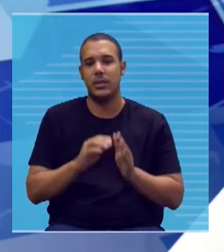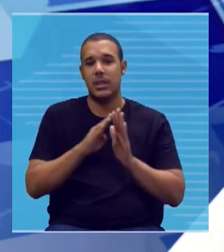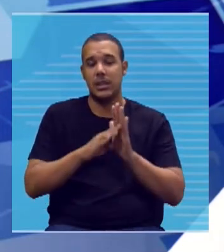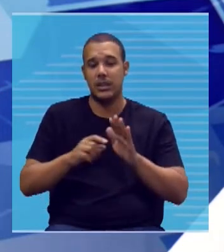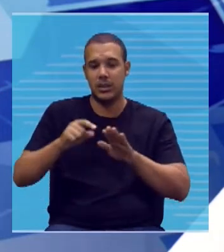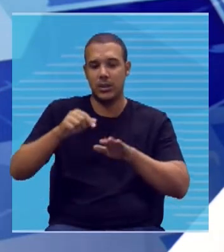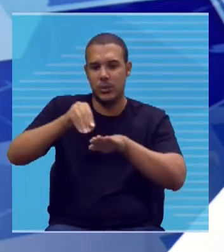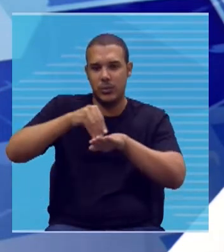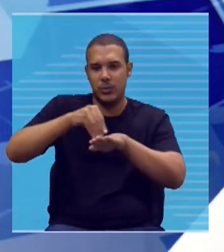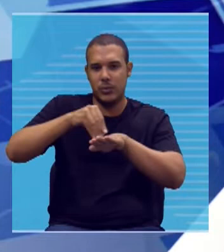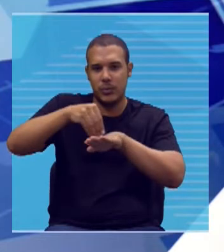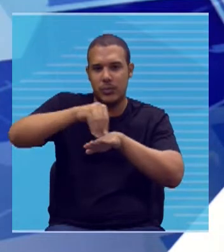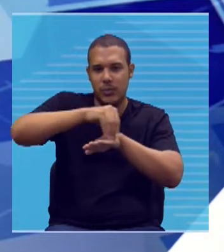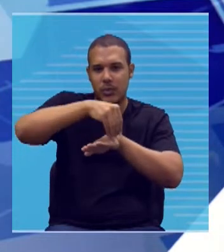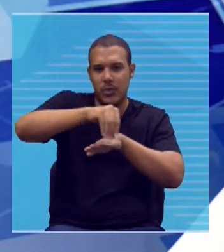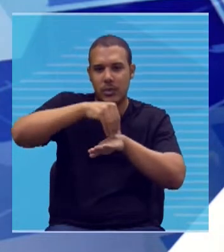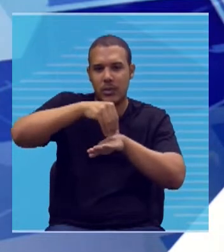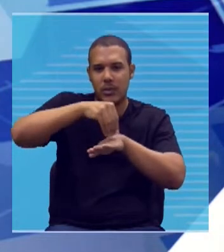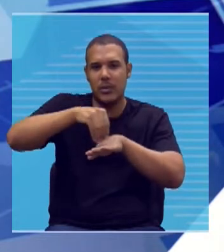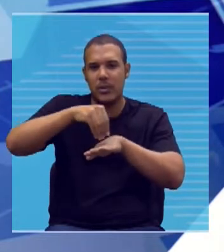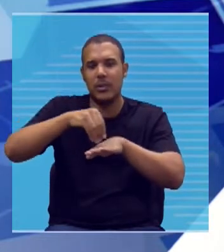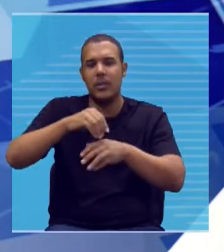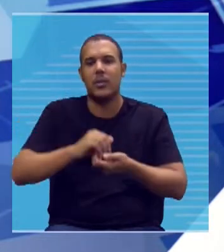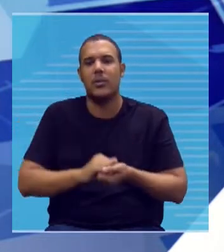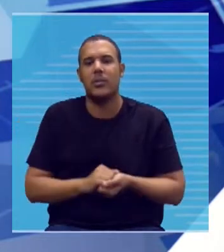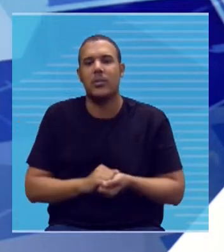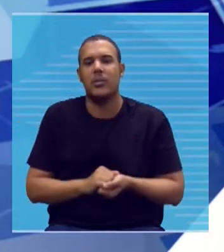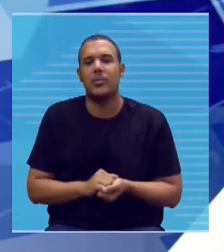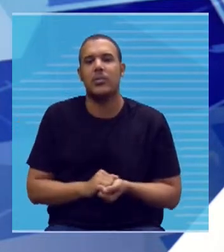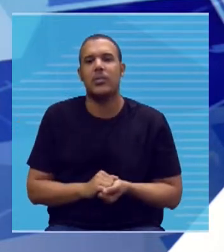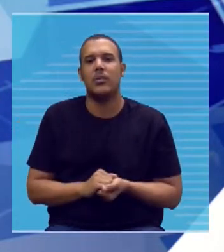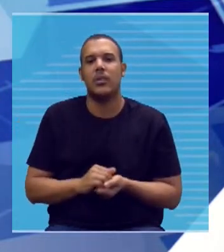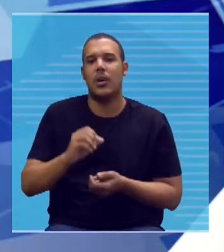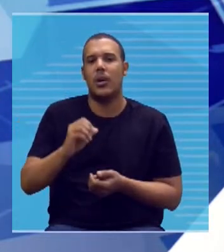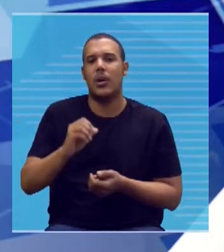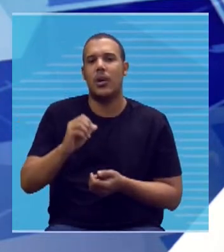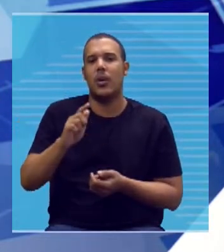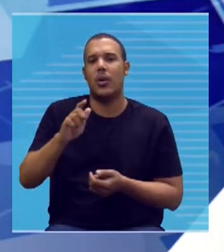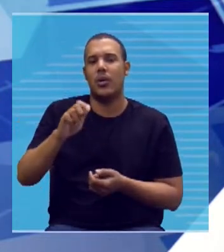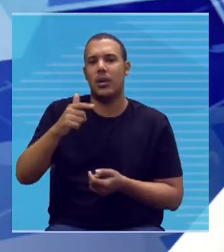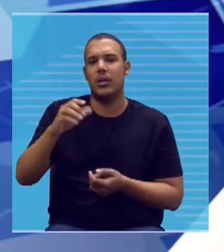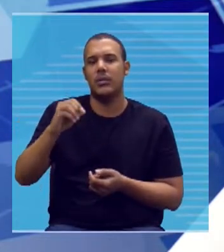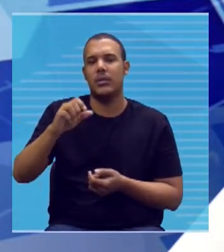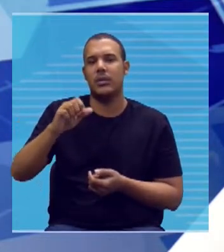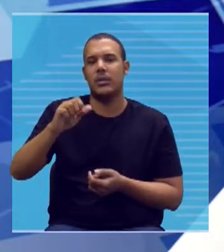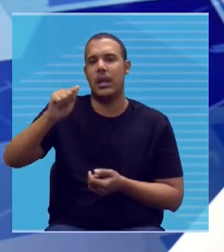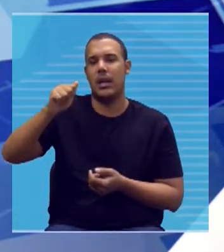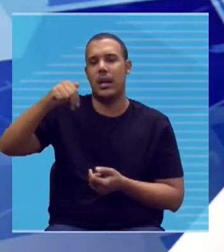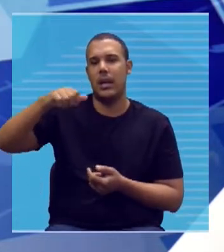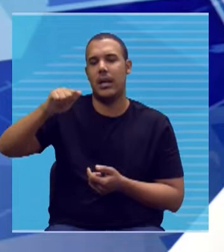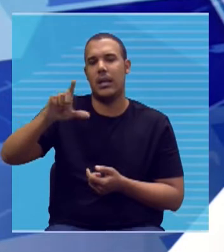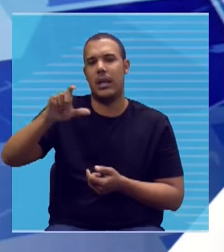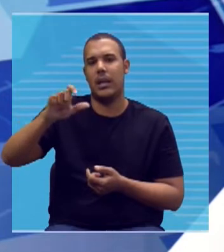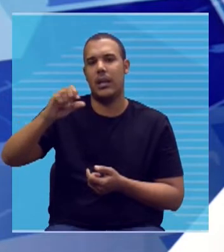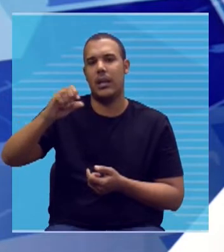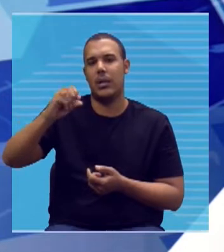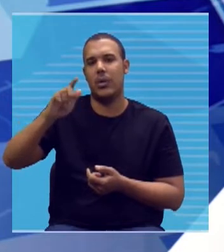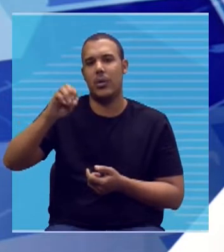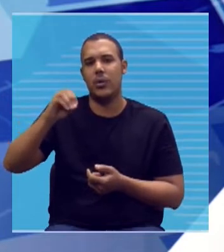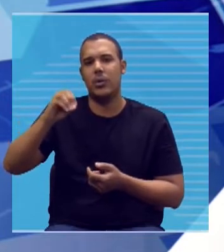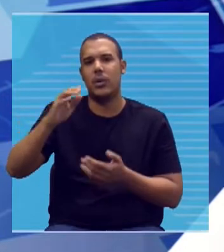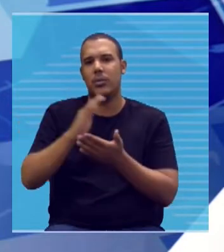fósseis os órgãos homólogos orgãos análogos evidências